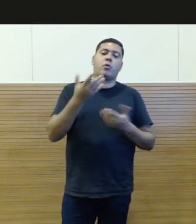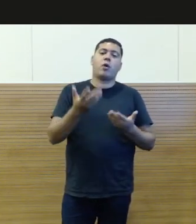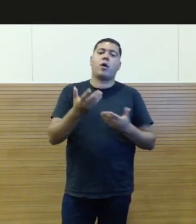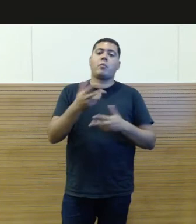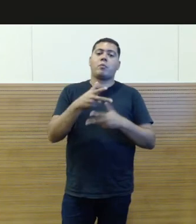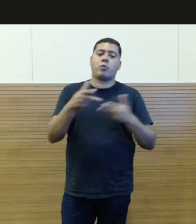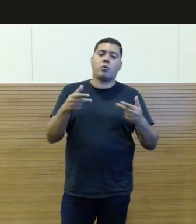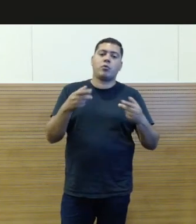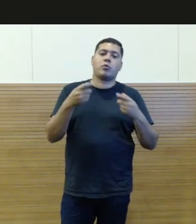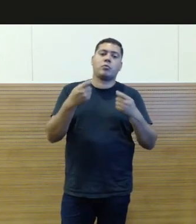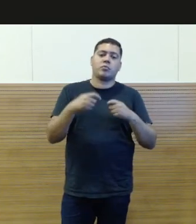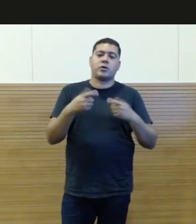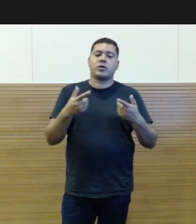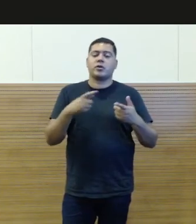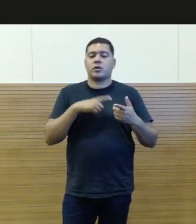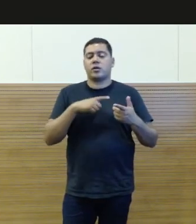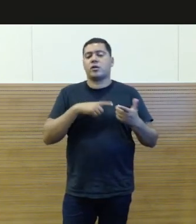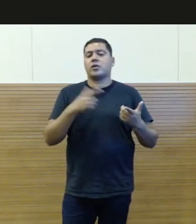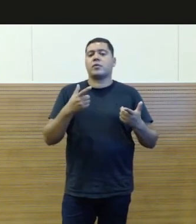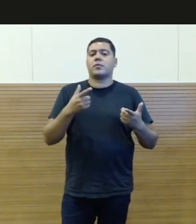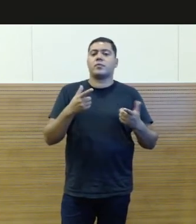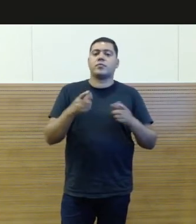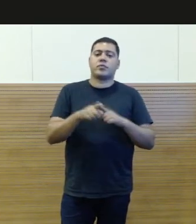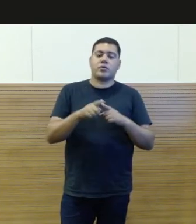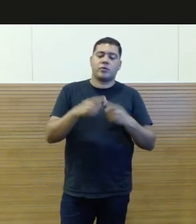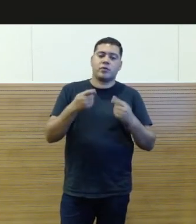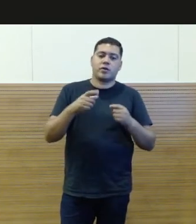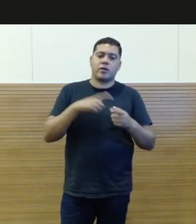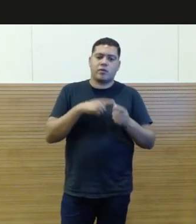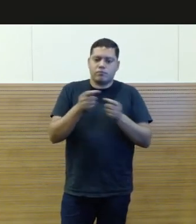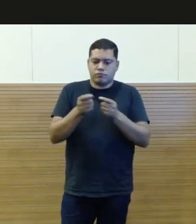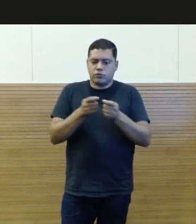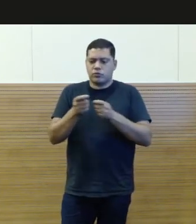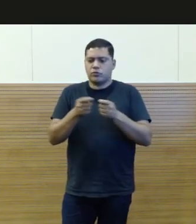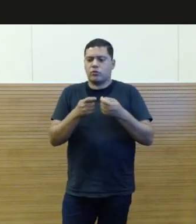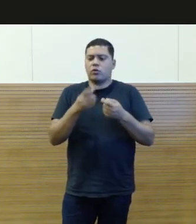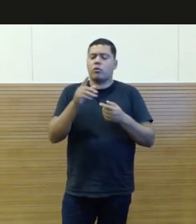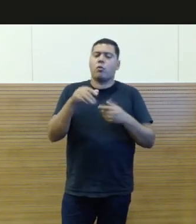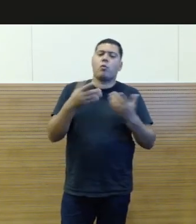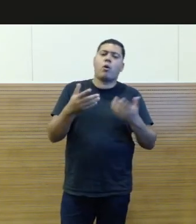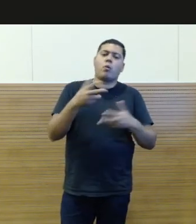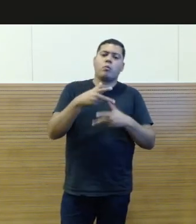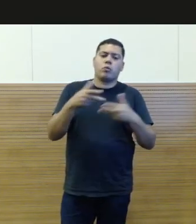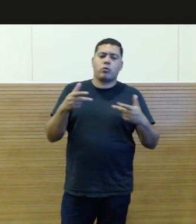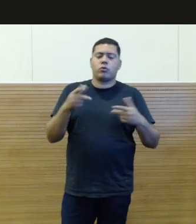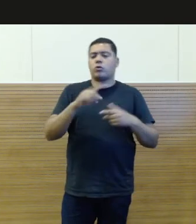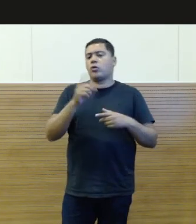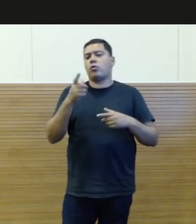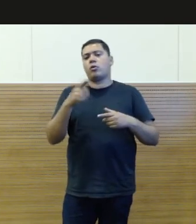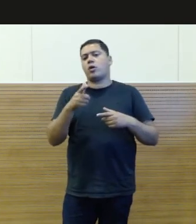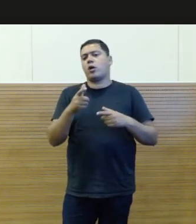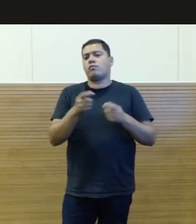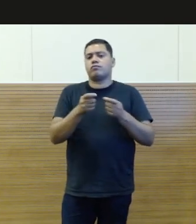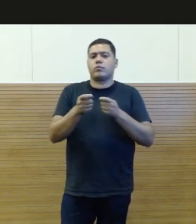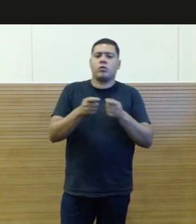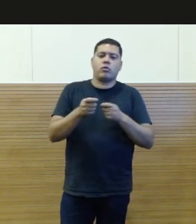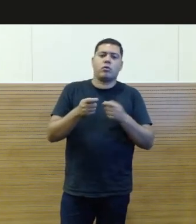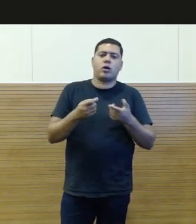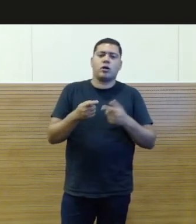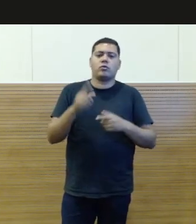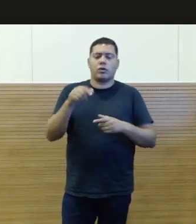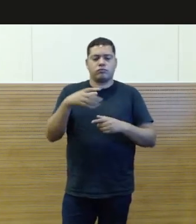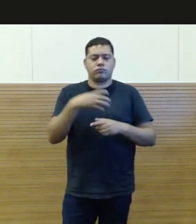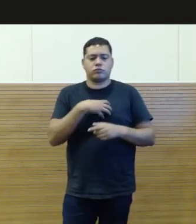devem levar advertência, devem ser regulados, é a definição de que produtos não serão regulados. E é